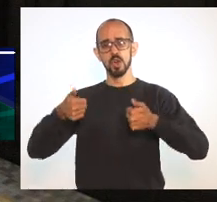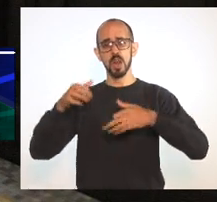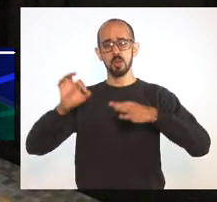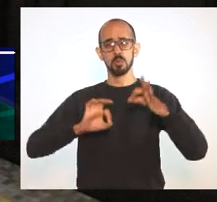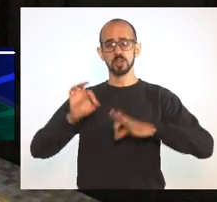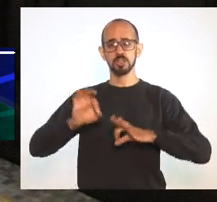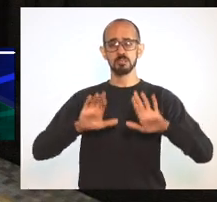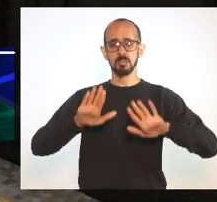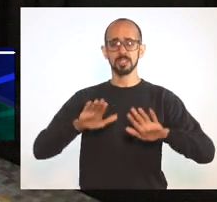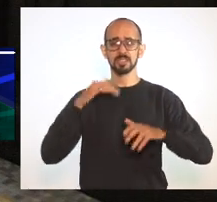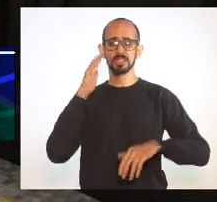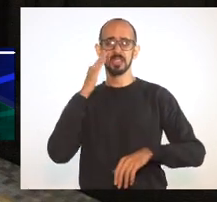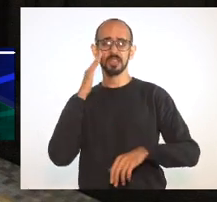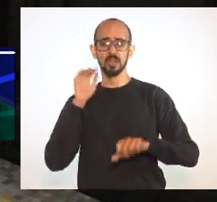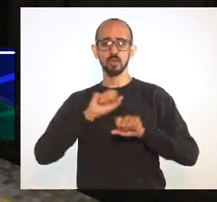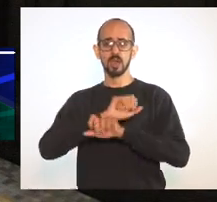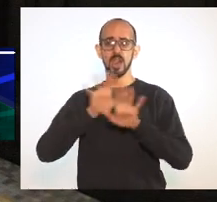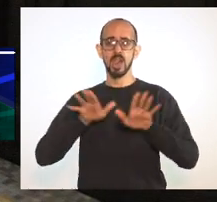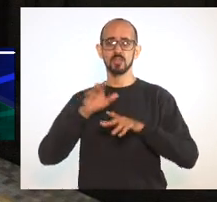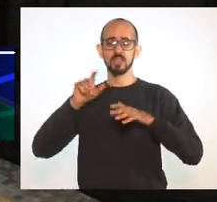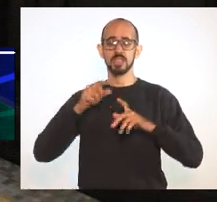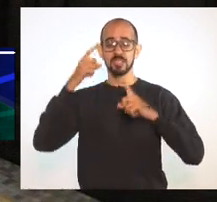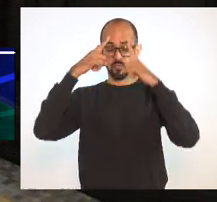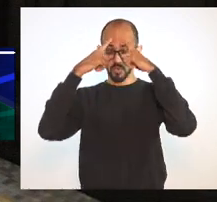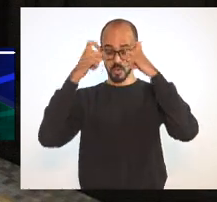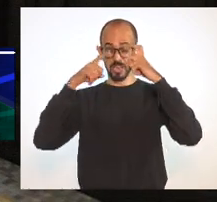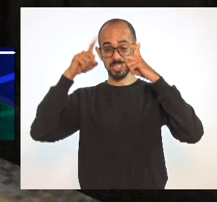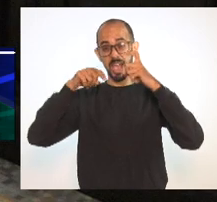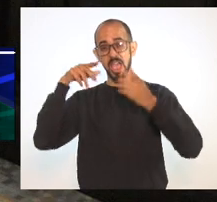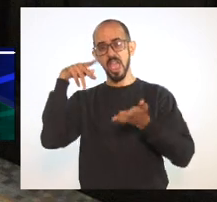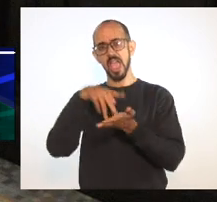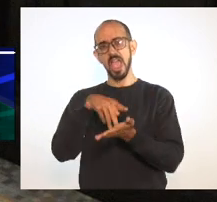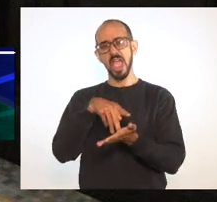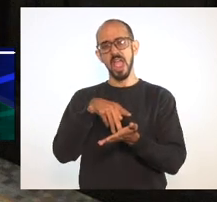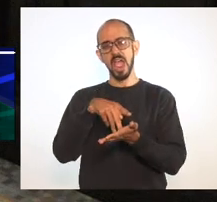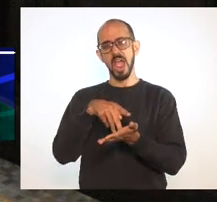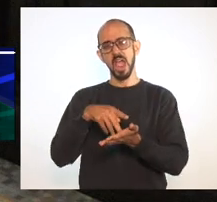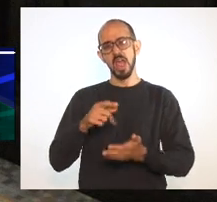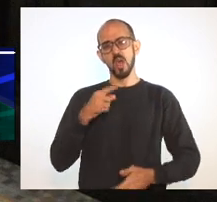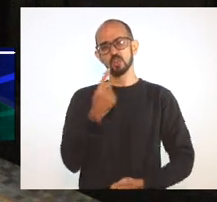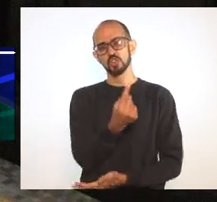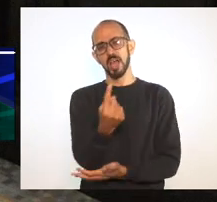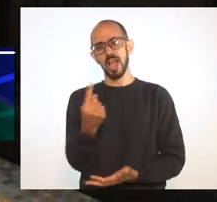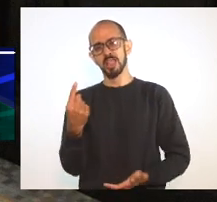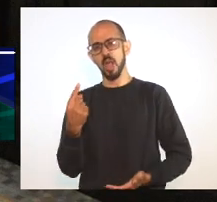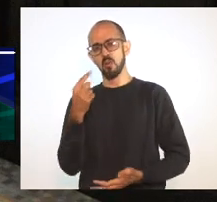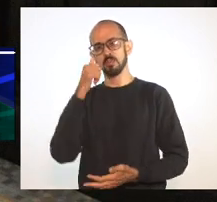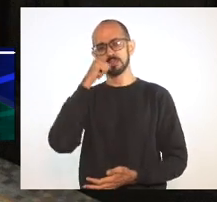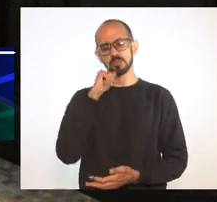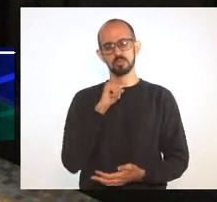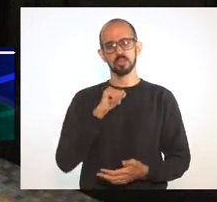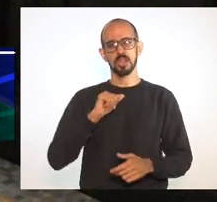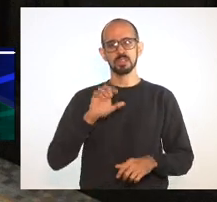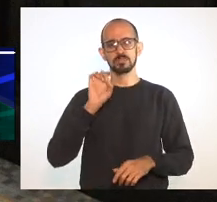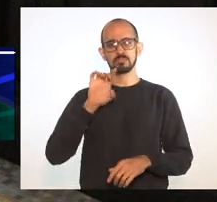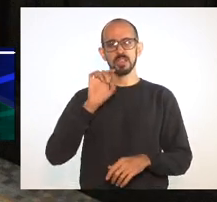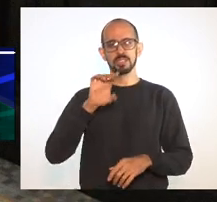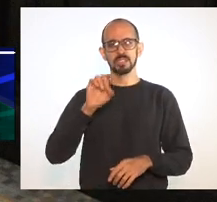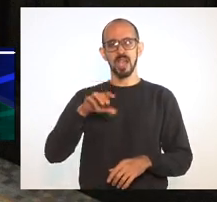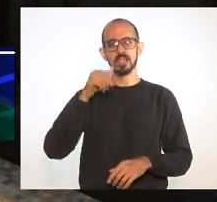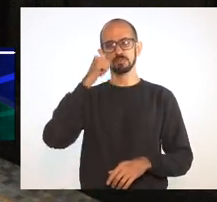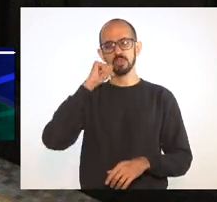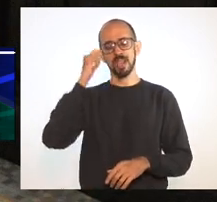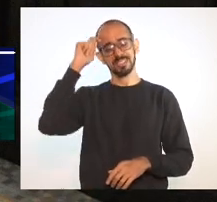entendendo que a violência obstétrica é algo real, está no cotidiano de nós mulheres, em especial mulheres pretas,